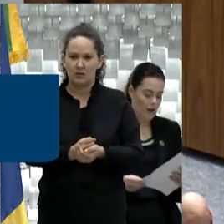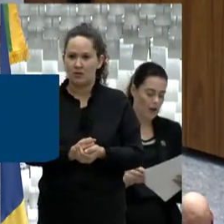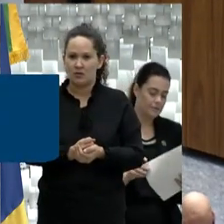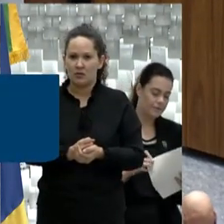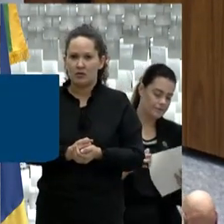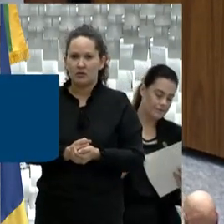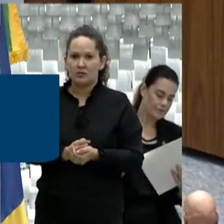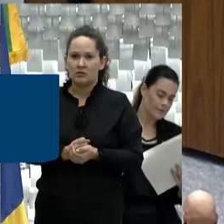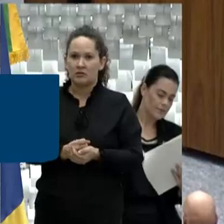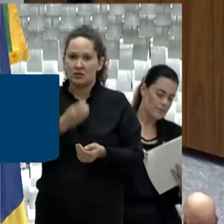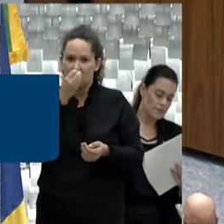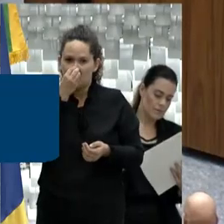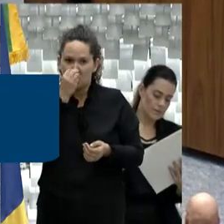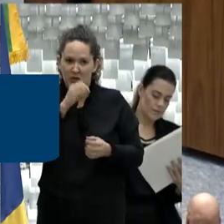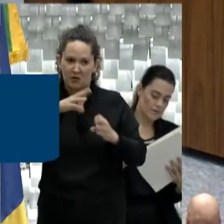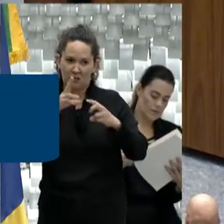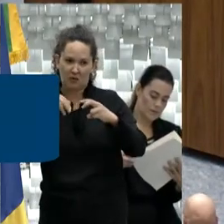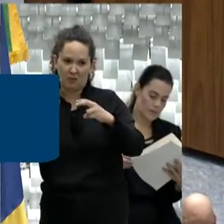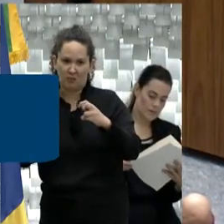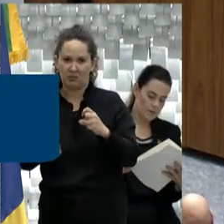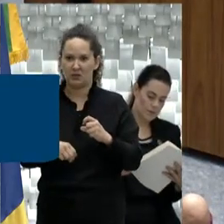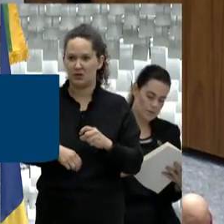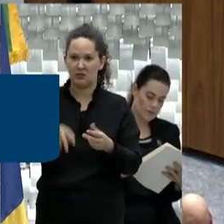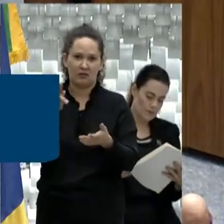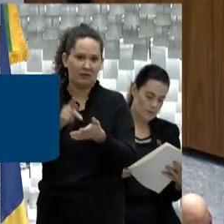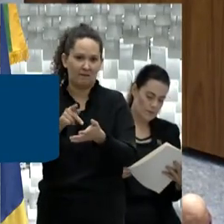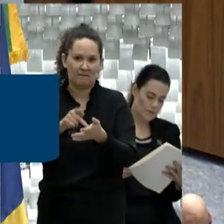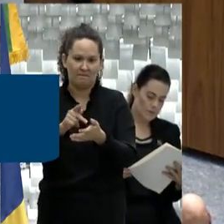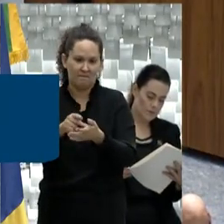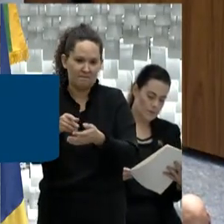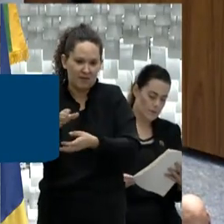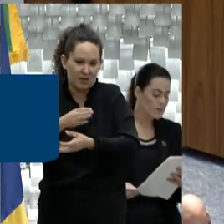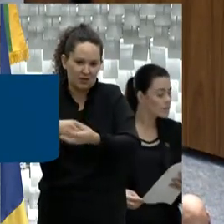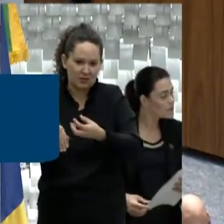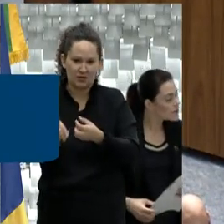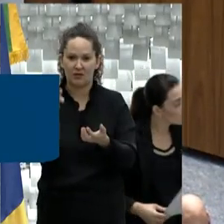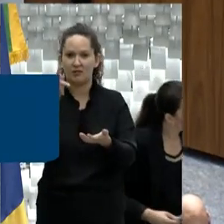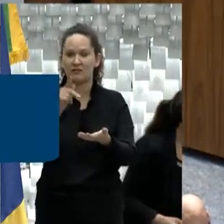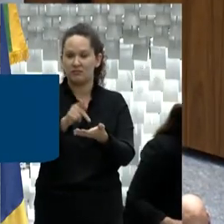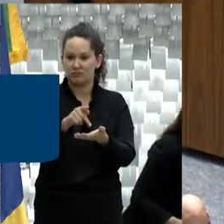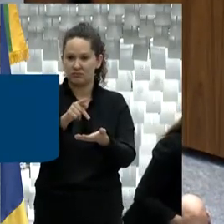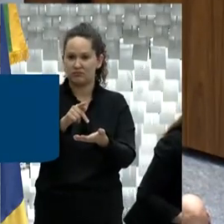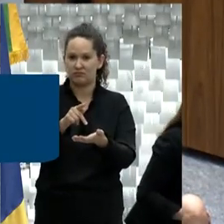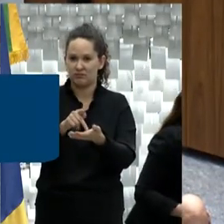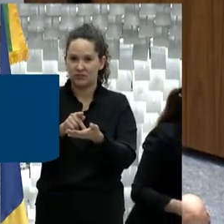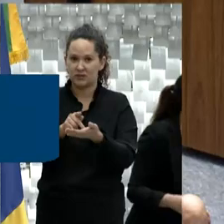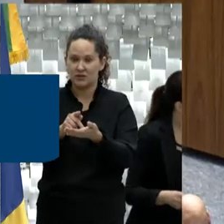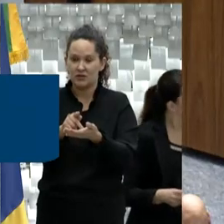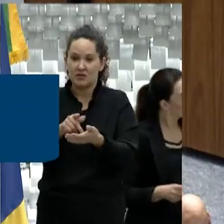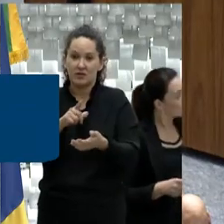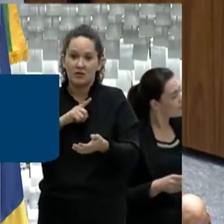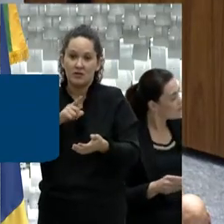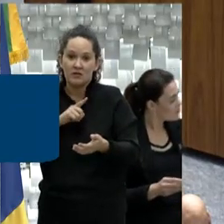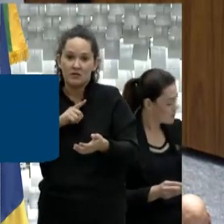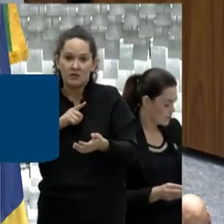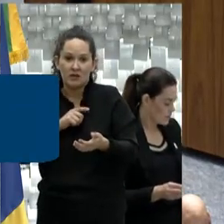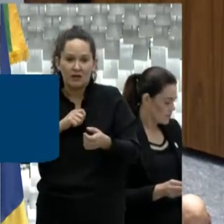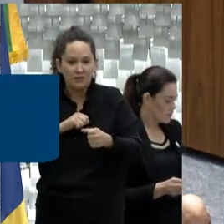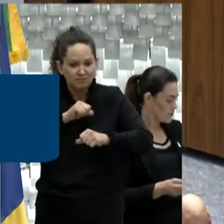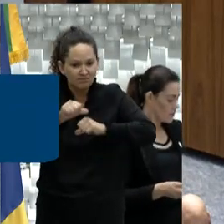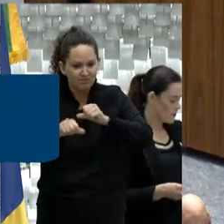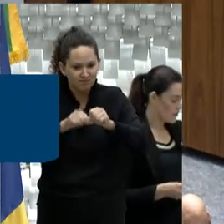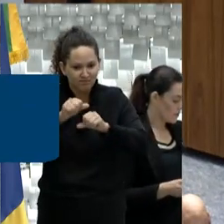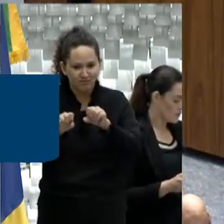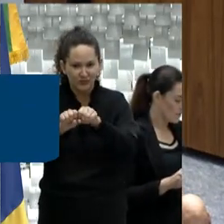mitos e verdades em torno dessa conjuntura, a verdade é que houve a desconstrução